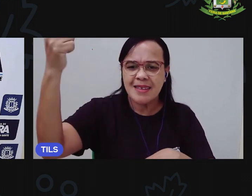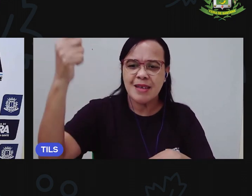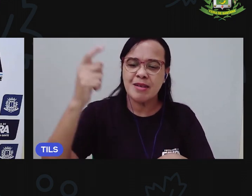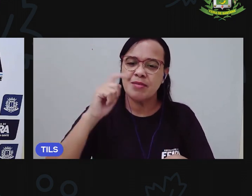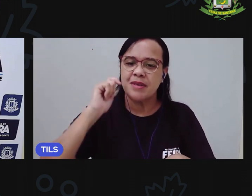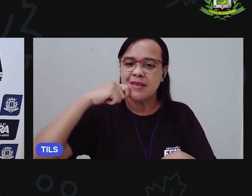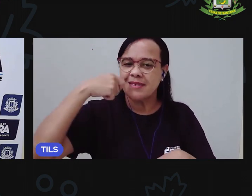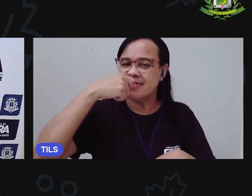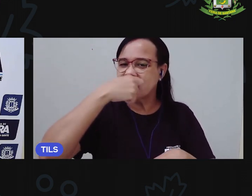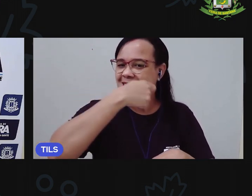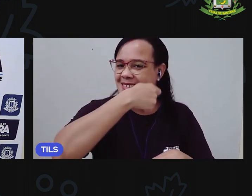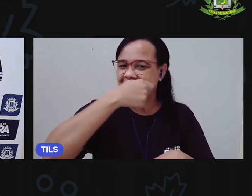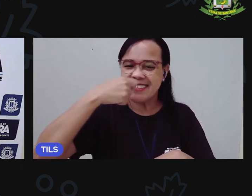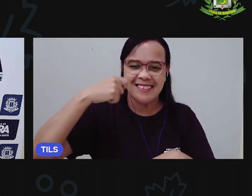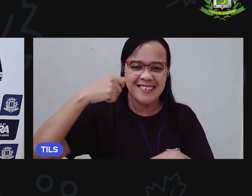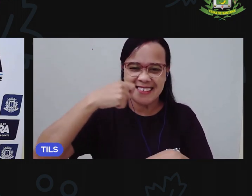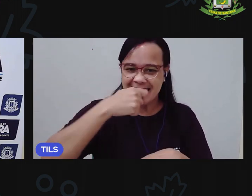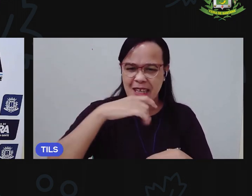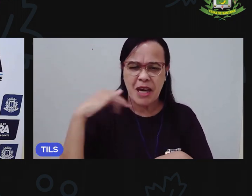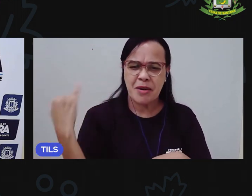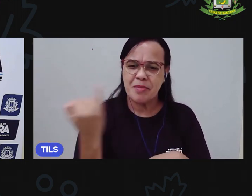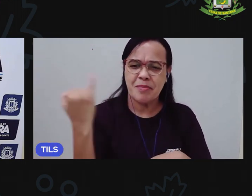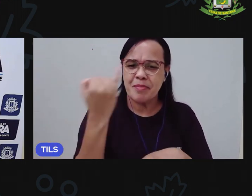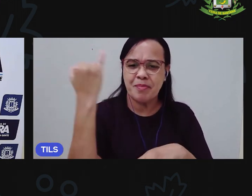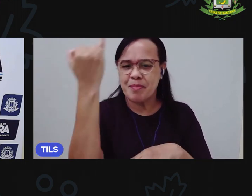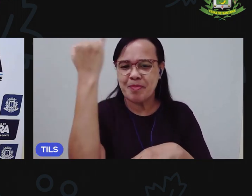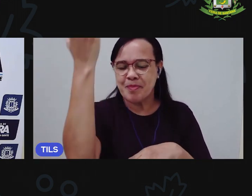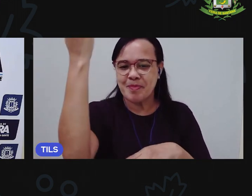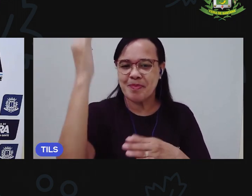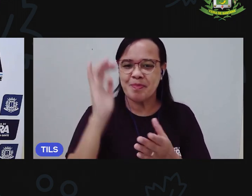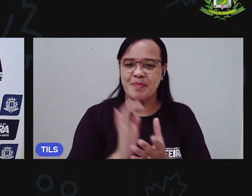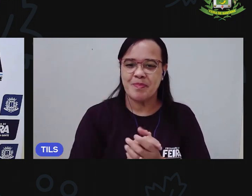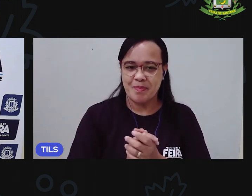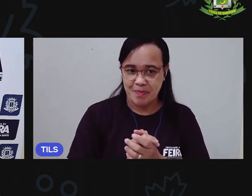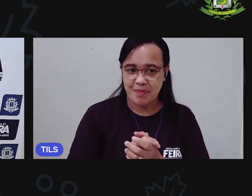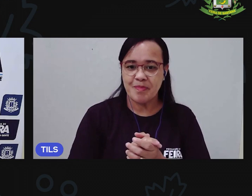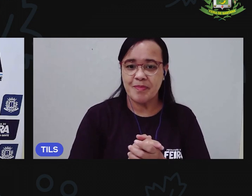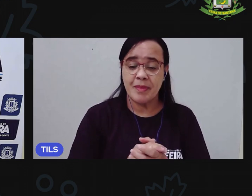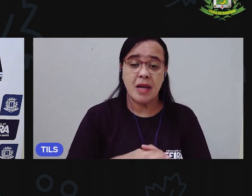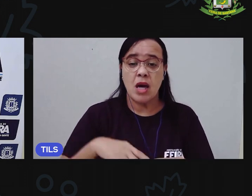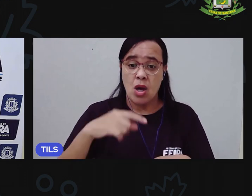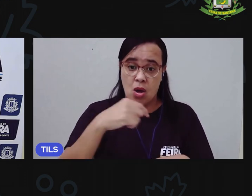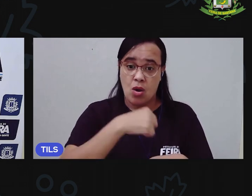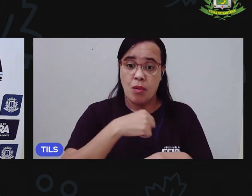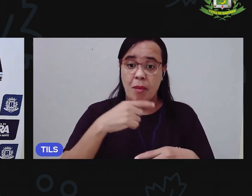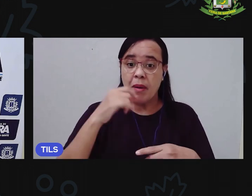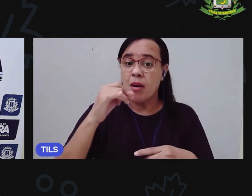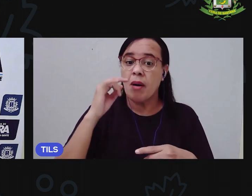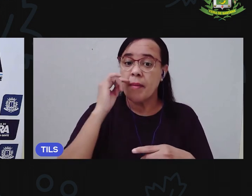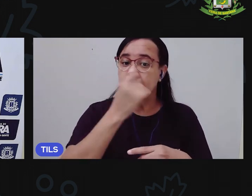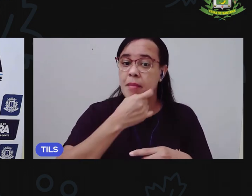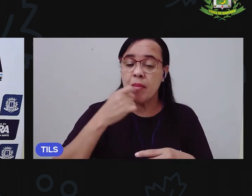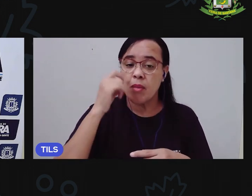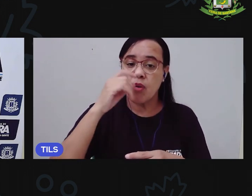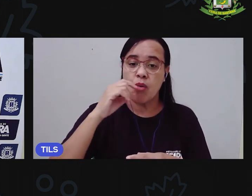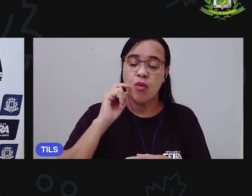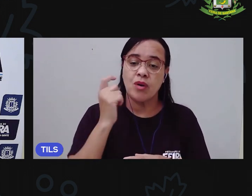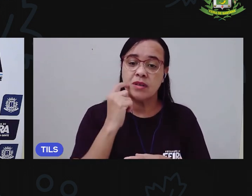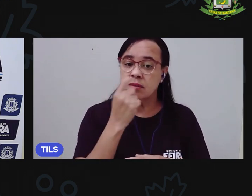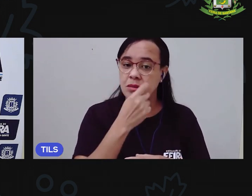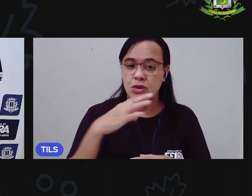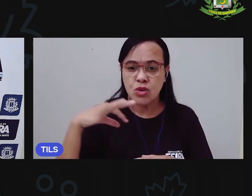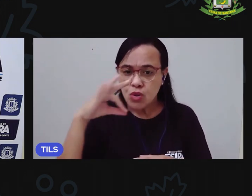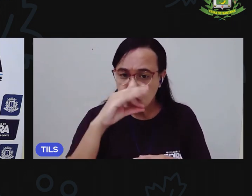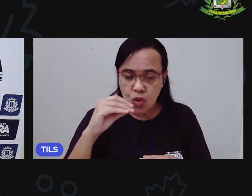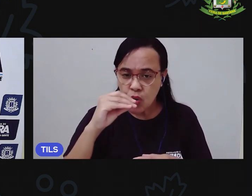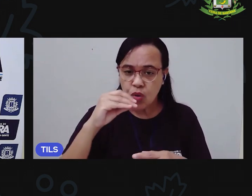dos dentes, que é fundamental para manter o número de dentes que a gente tem na boca e para manter eles bem